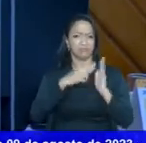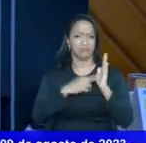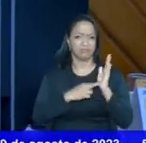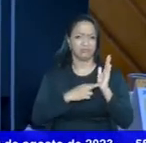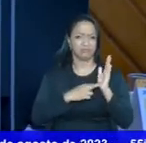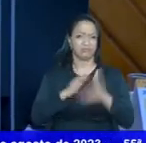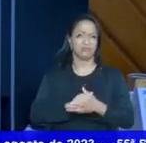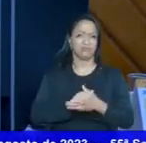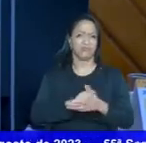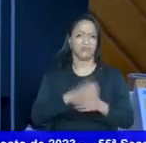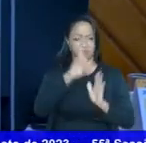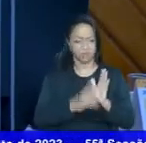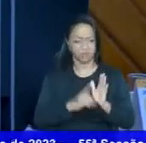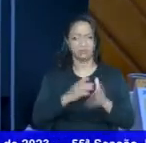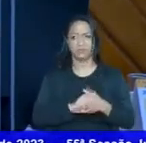num aplicador do direito.